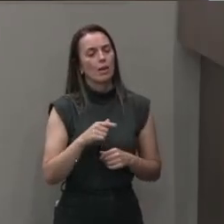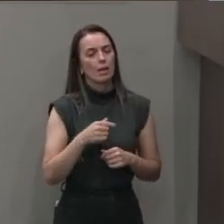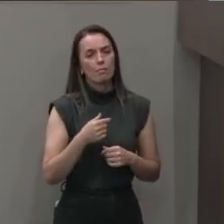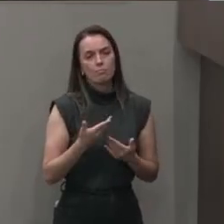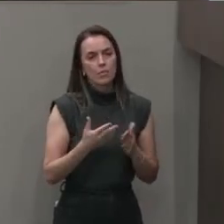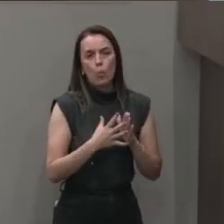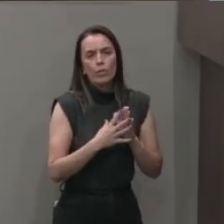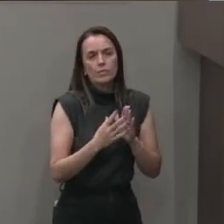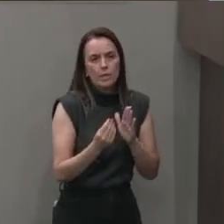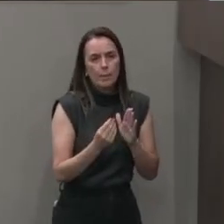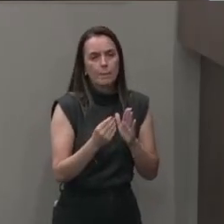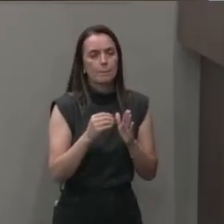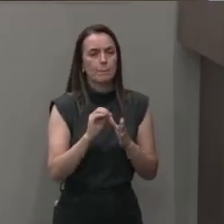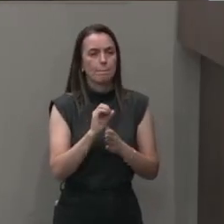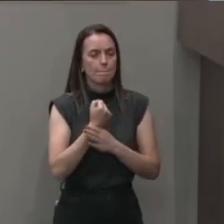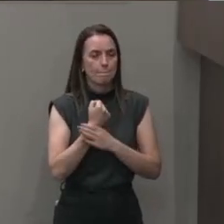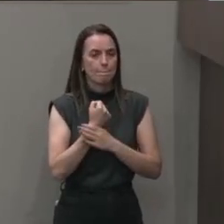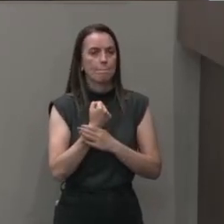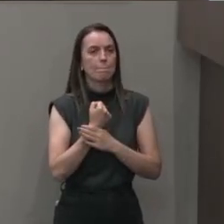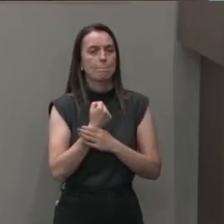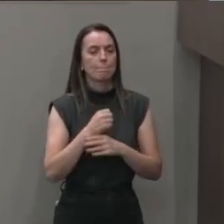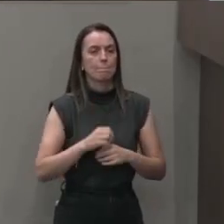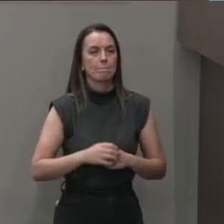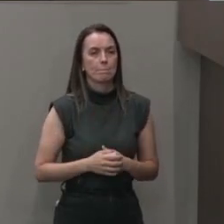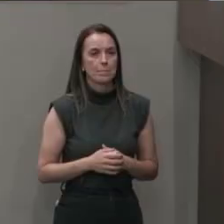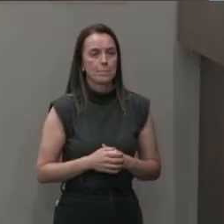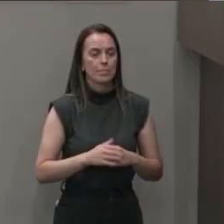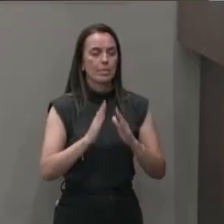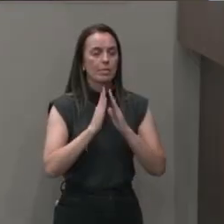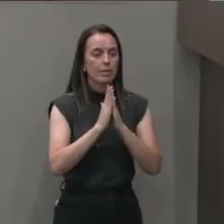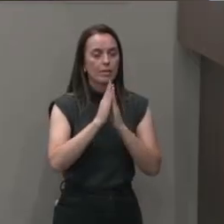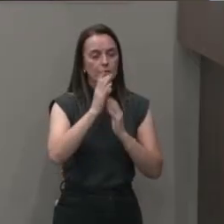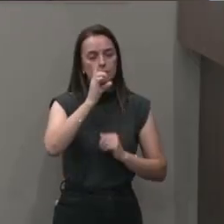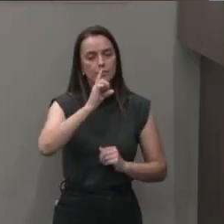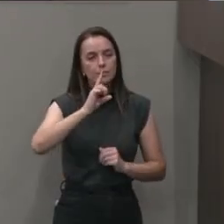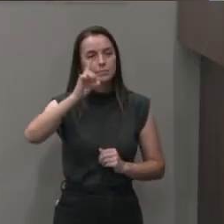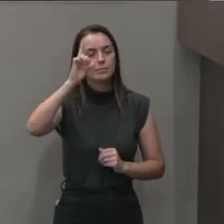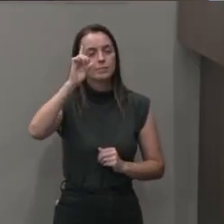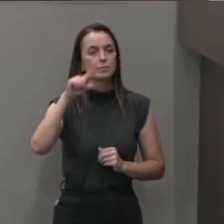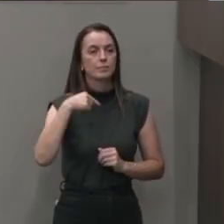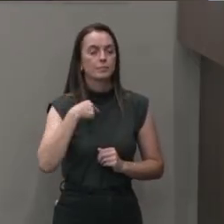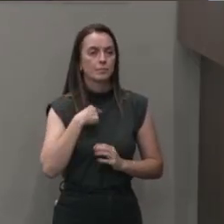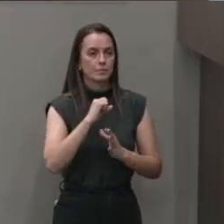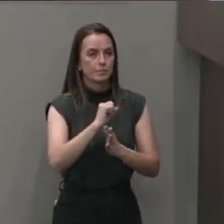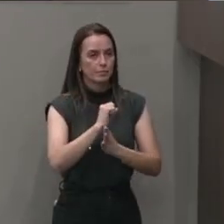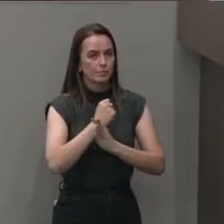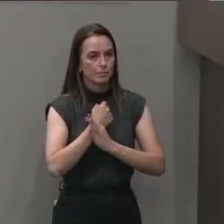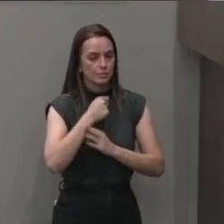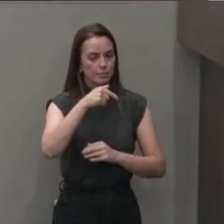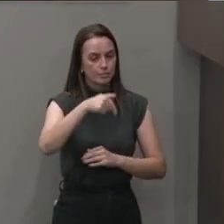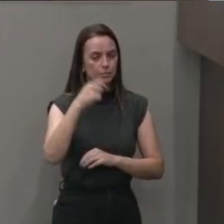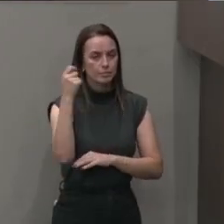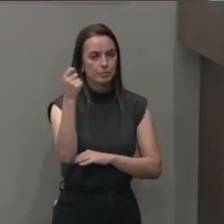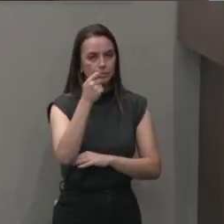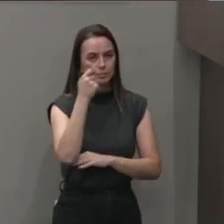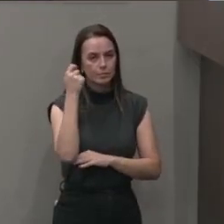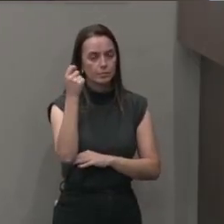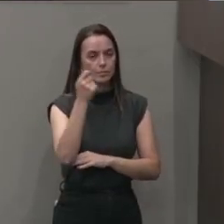desses profissionais. Graças a Deus, as nossas forças de segurança no estado do Rio Grande do Sul, em Passo Fundo, são